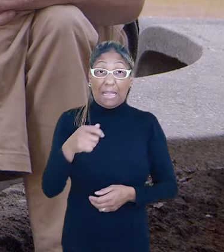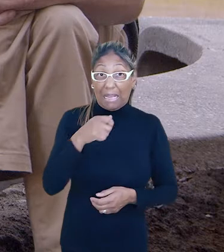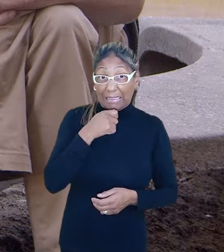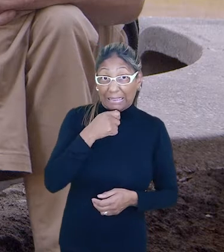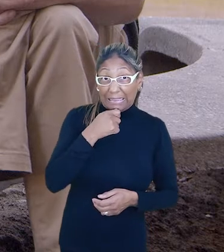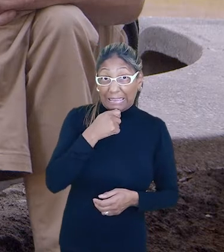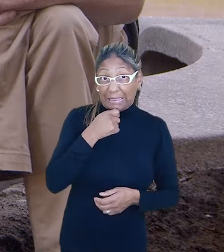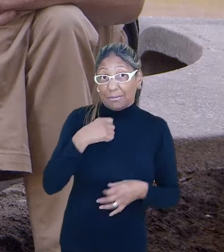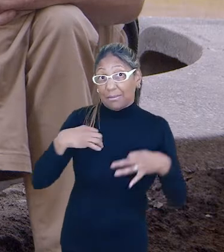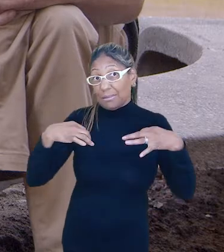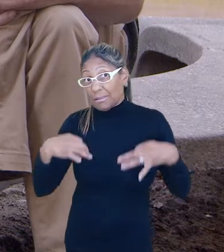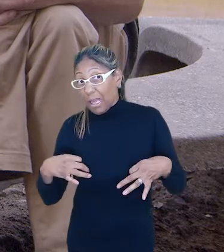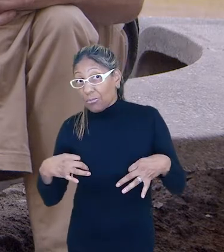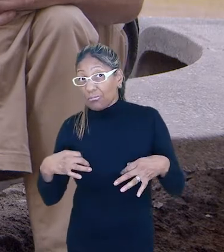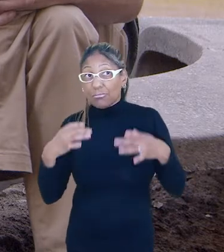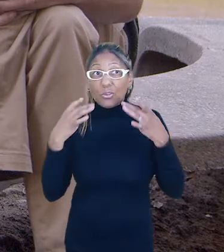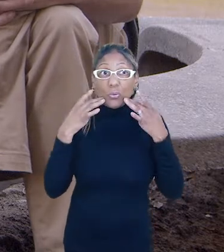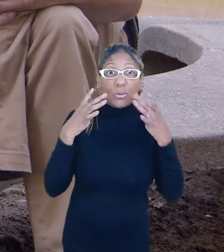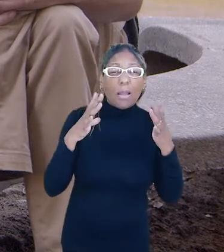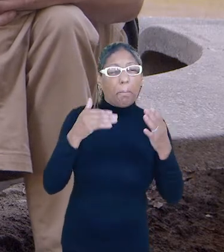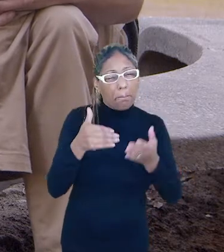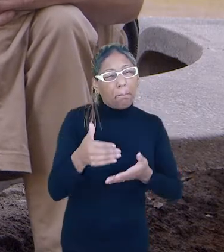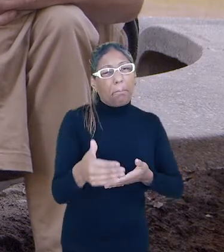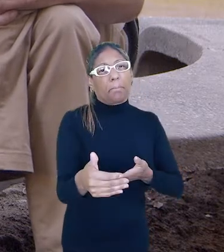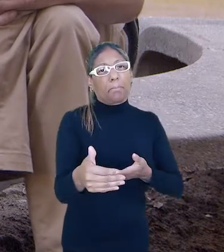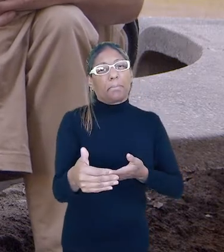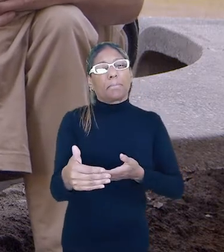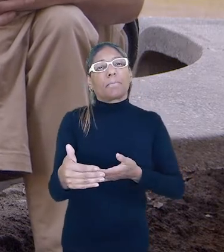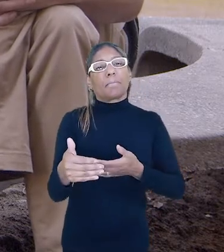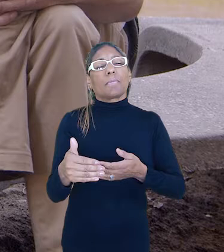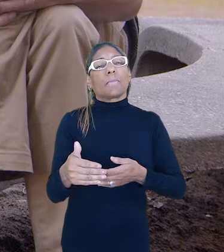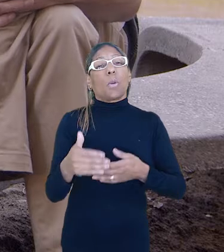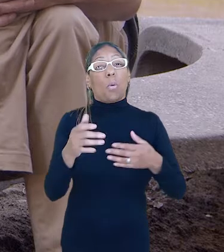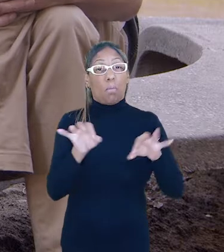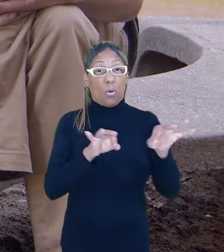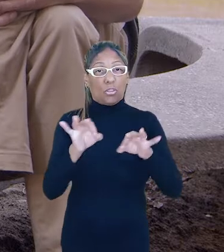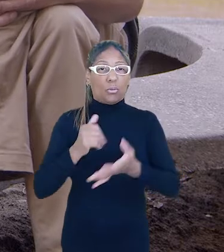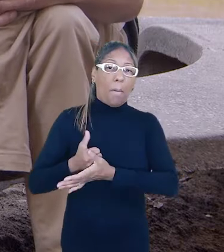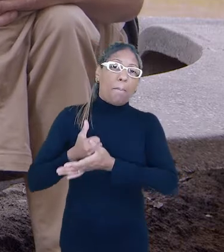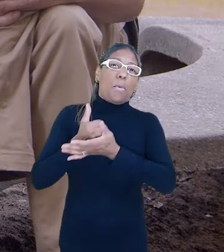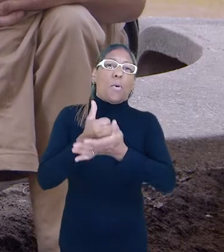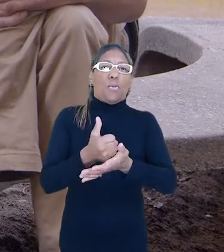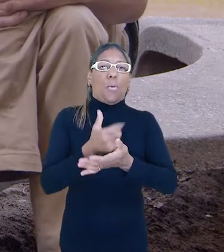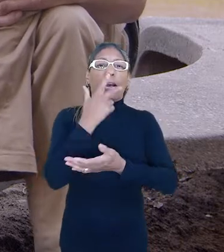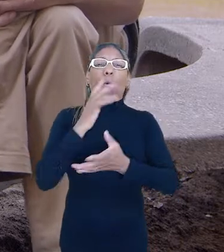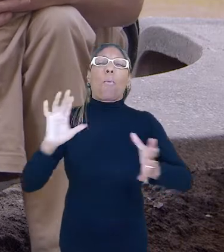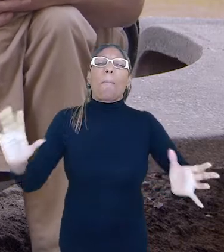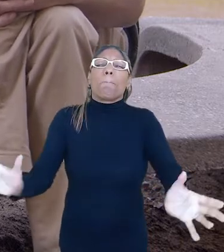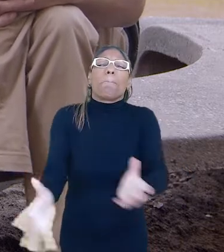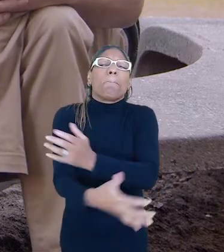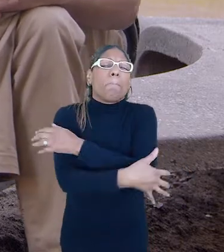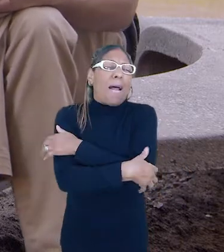ainda que a gente não tenha certeza, né, de como as coisas vão se desenrolar, acho que o Lado a Lado foi um apoio mesmo, né? Um